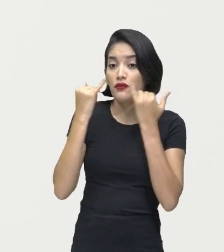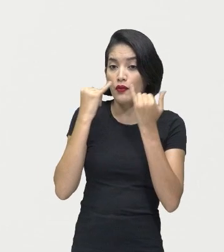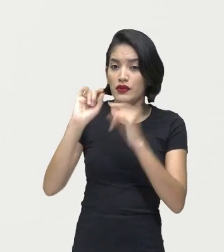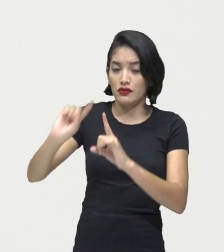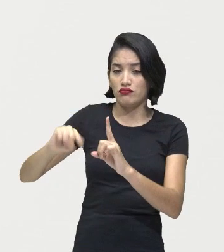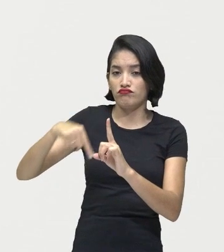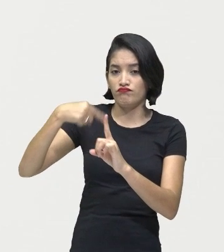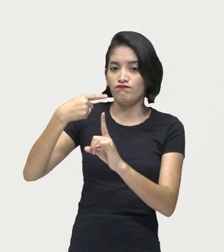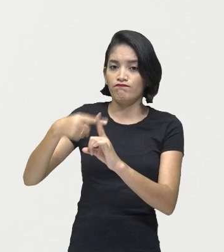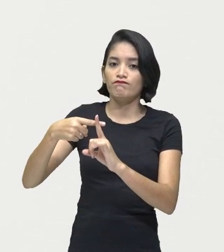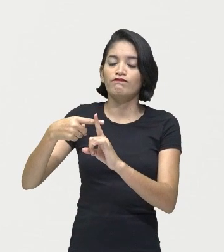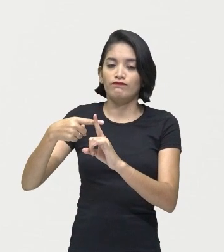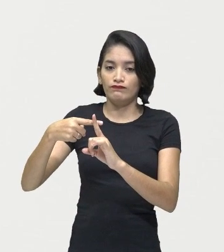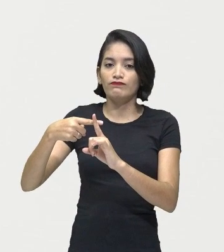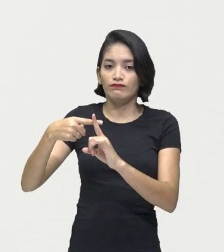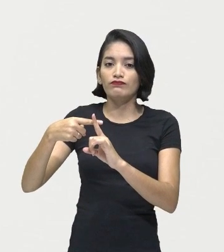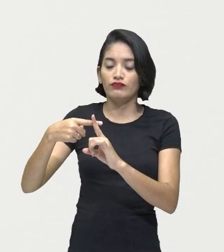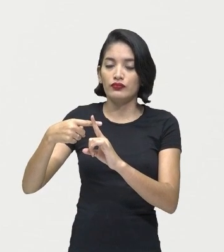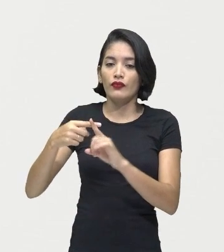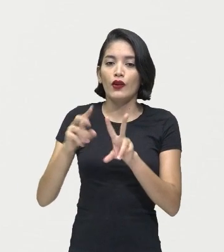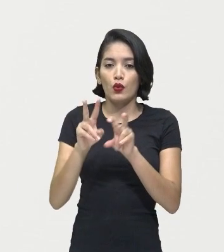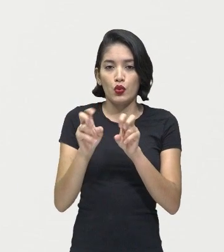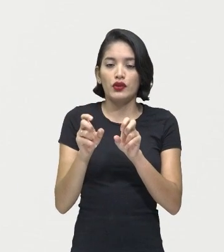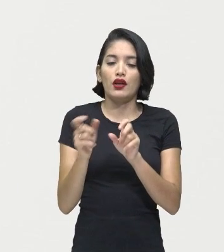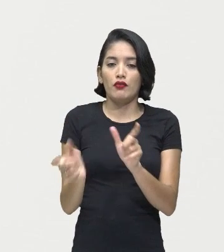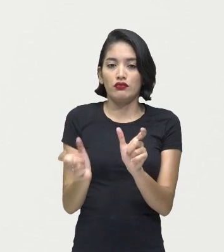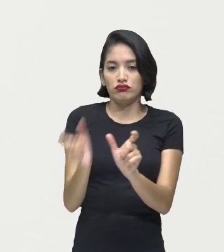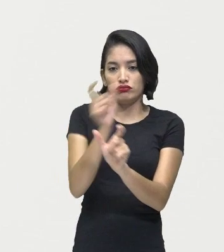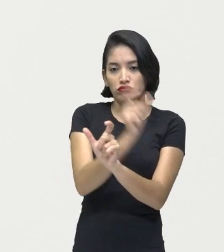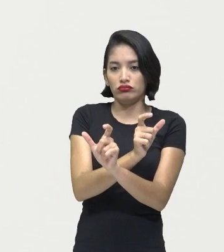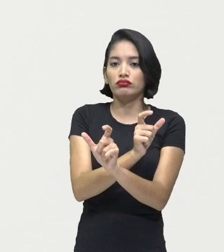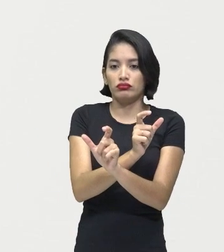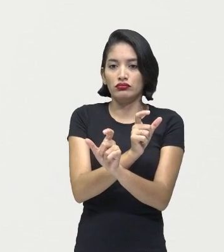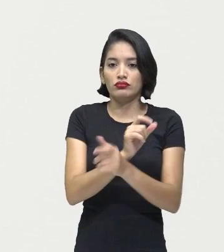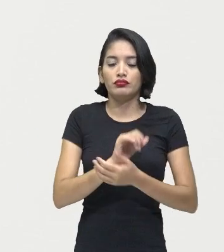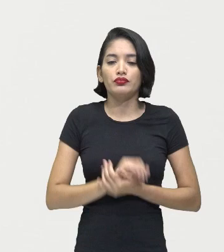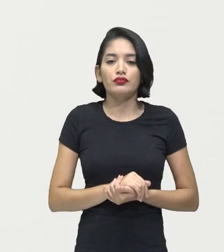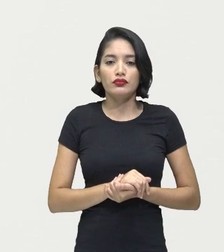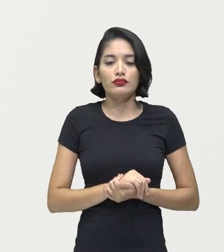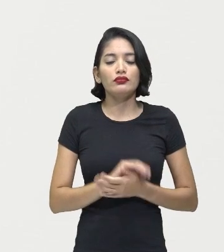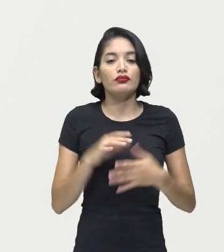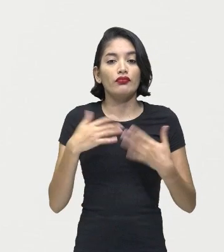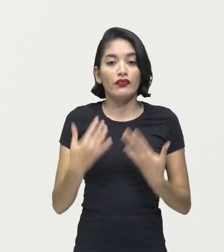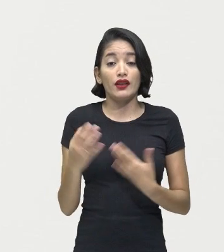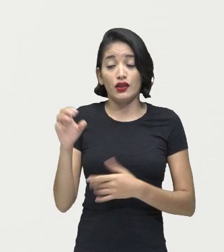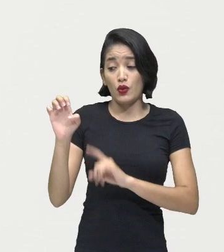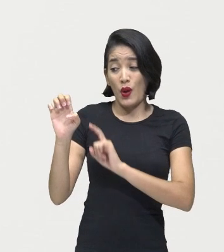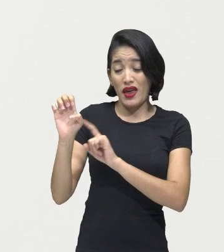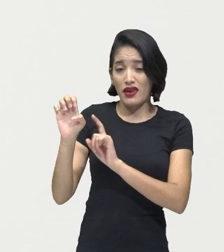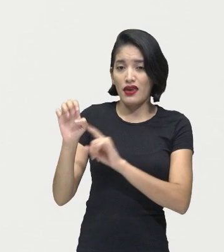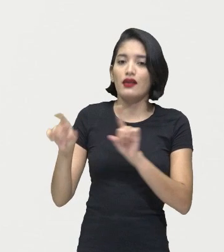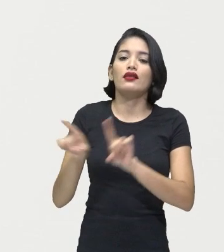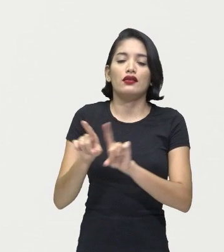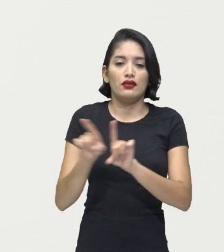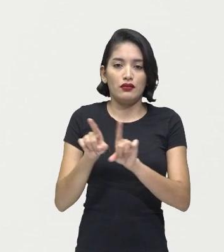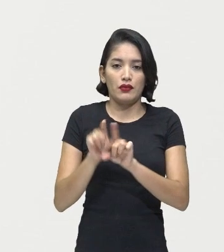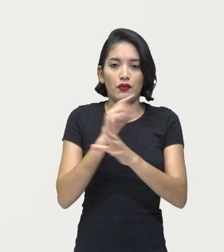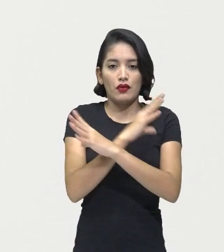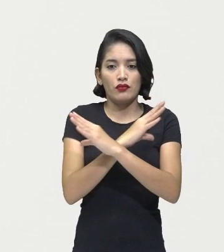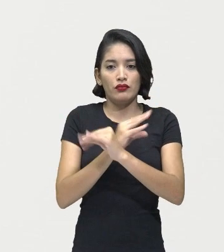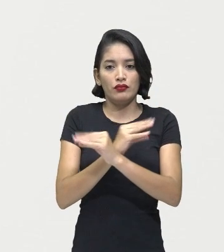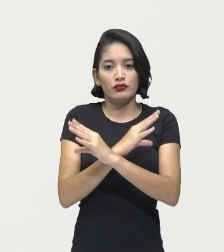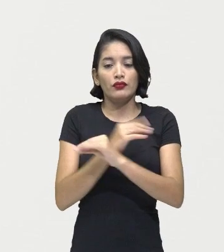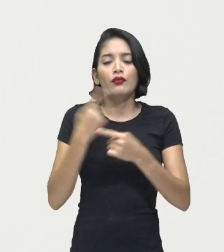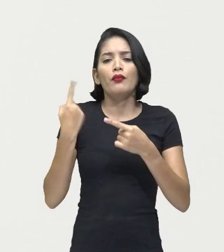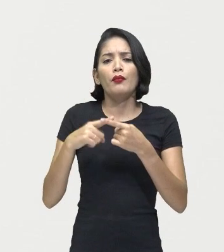mais a esse termo anterior aqui, essa informação anterior. Então, esse e também é uma conjunção,